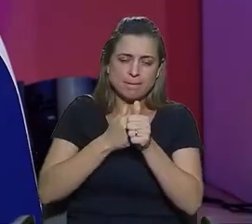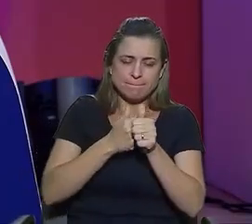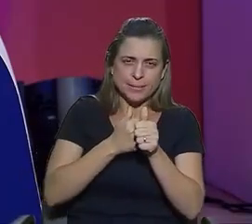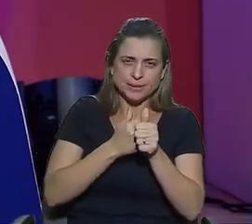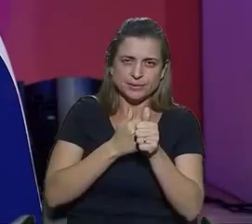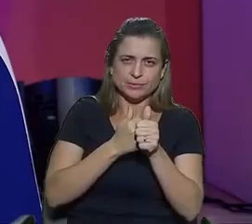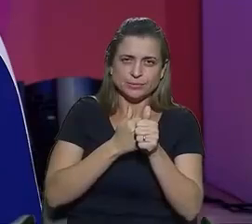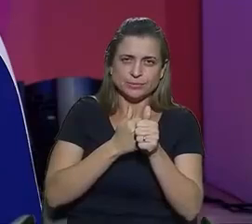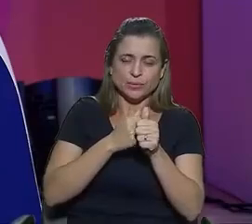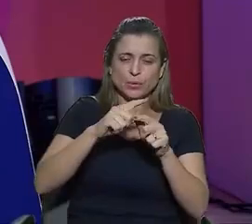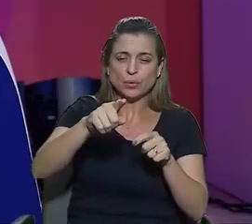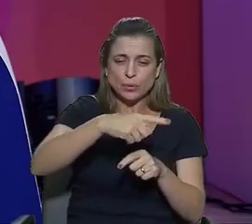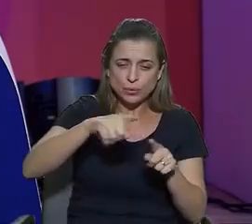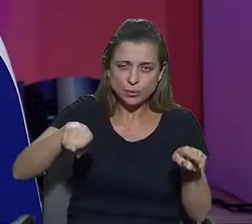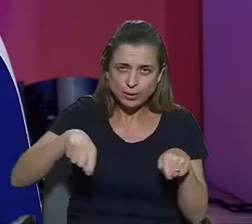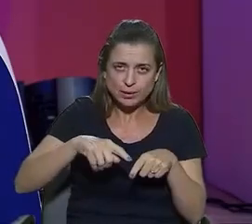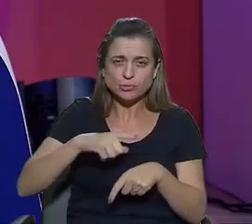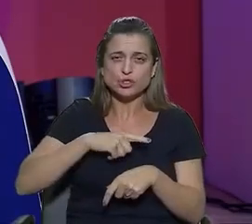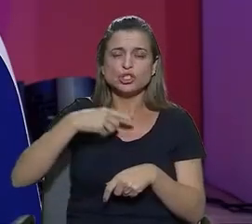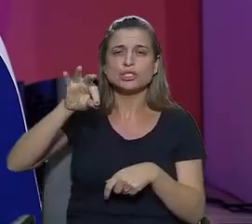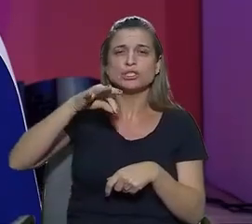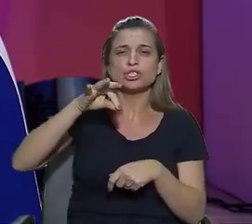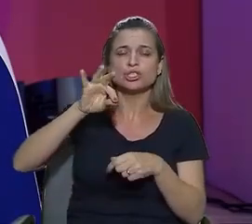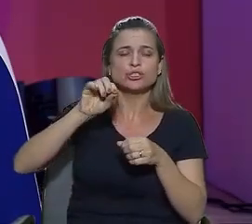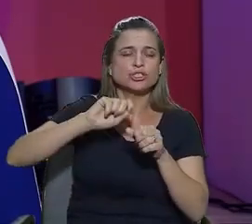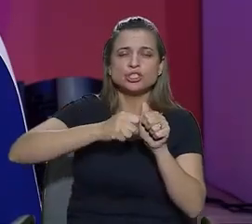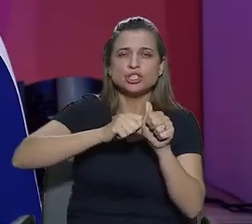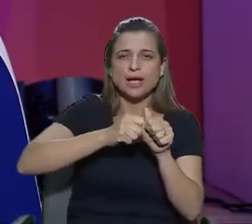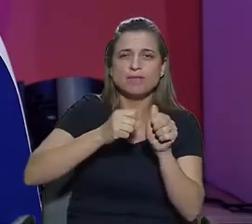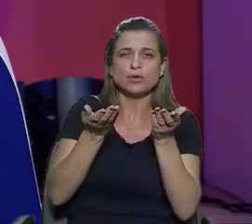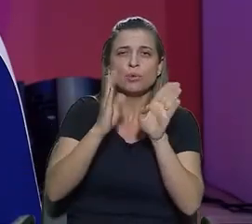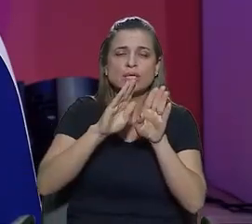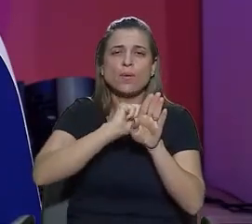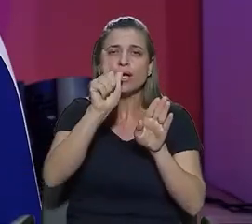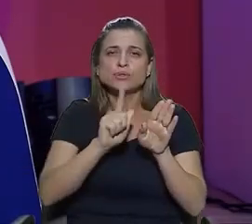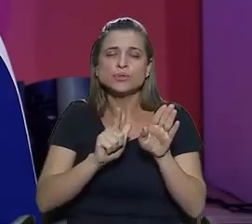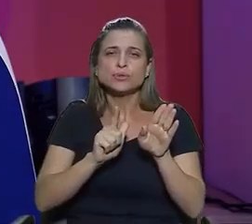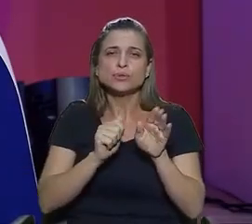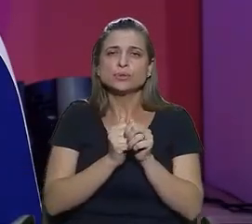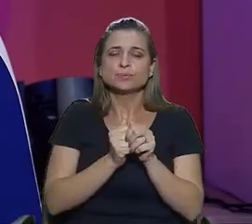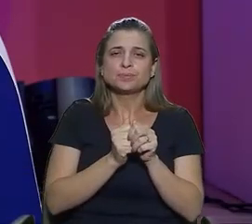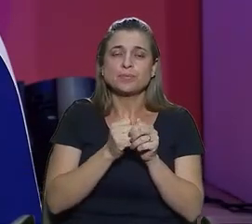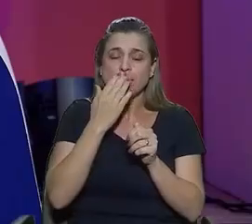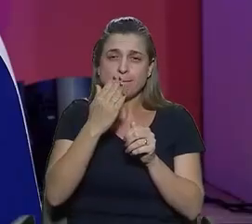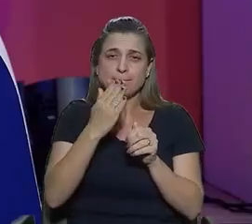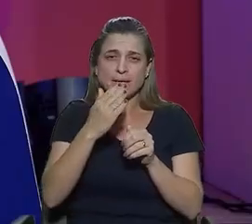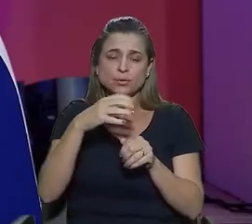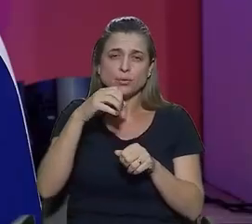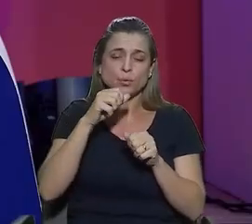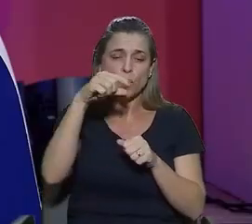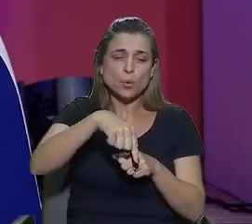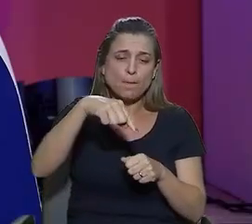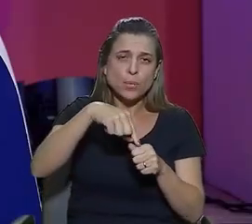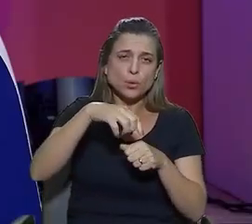jogava. Ele tinha a chave do portãozinho azul dos fundos. Atrás do muro dava para o ponto de van, para a pista, para a rua.